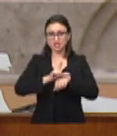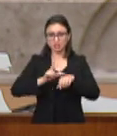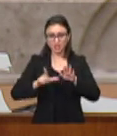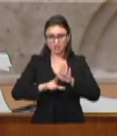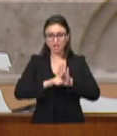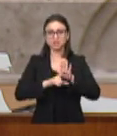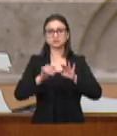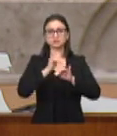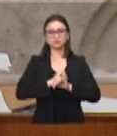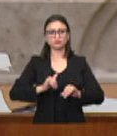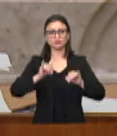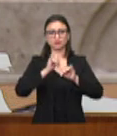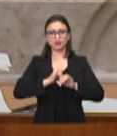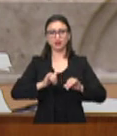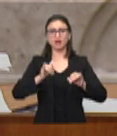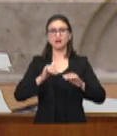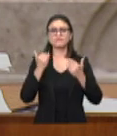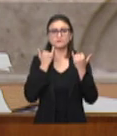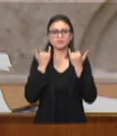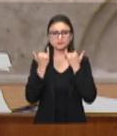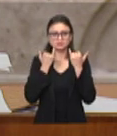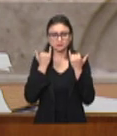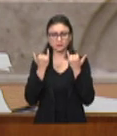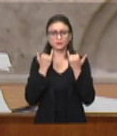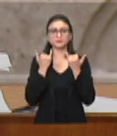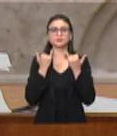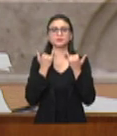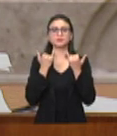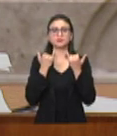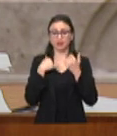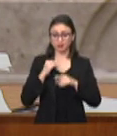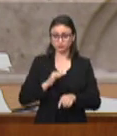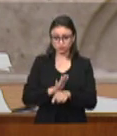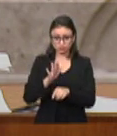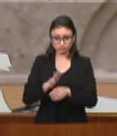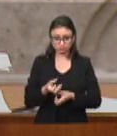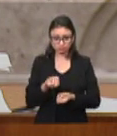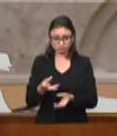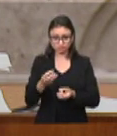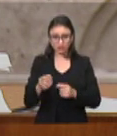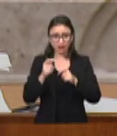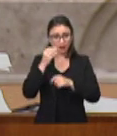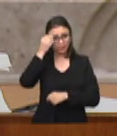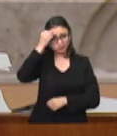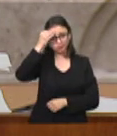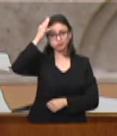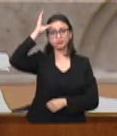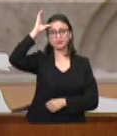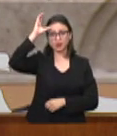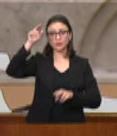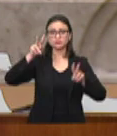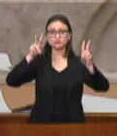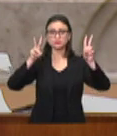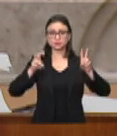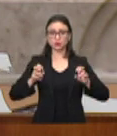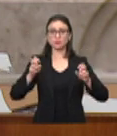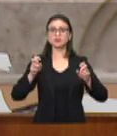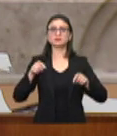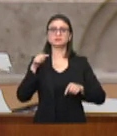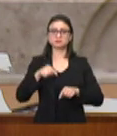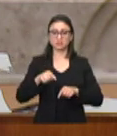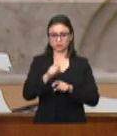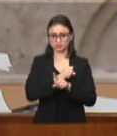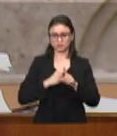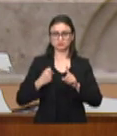de divulgar as fontes de informação que contribuem para a ampliação dos conhecimentos a respeito do tema perante